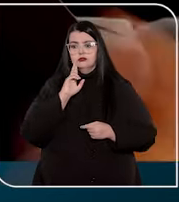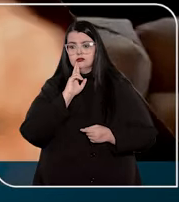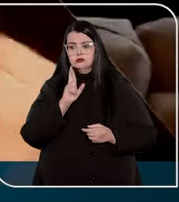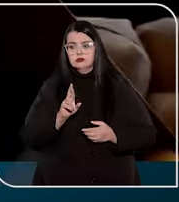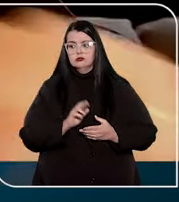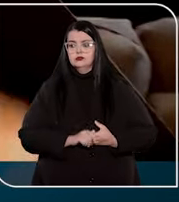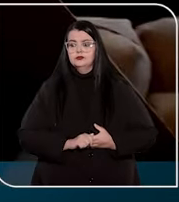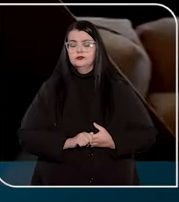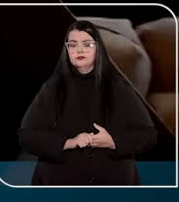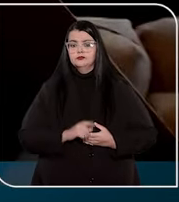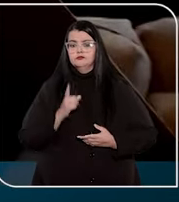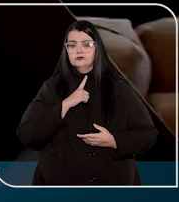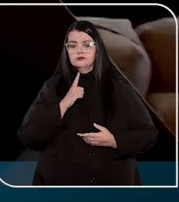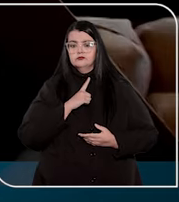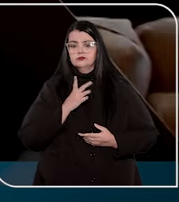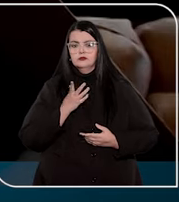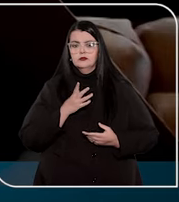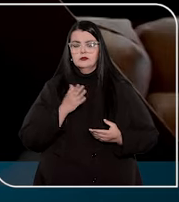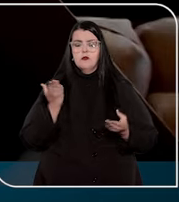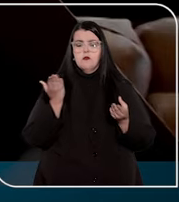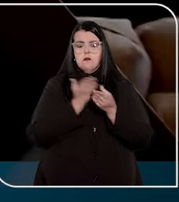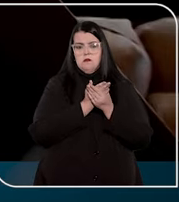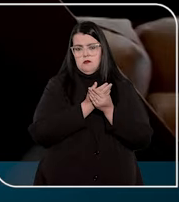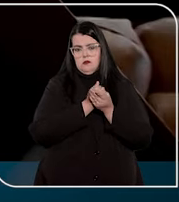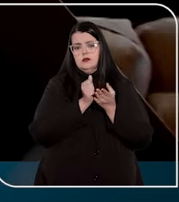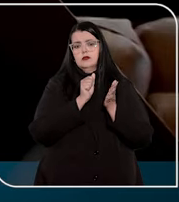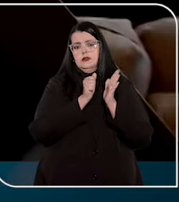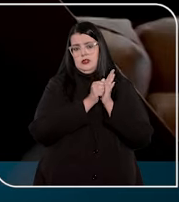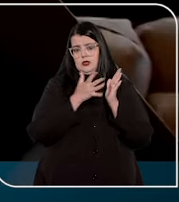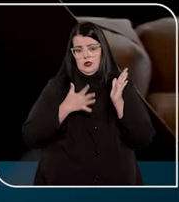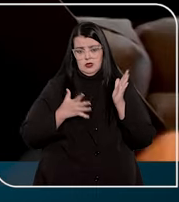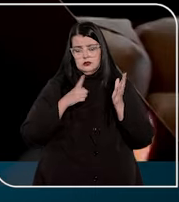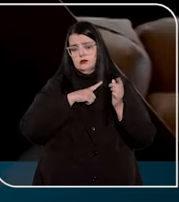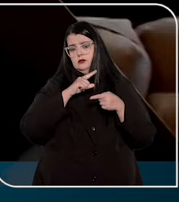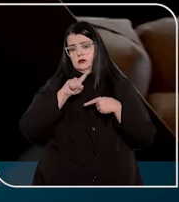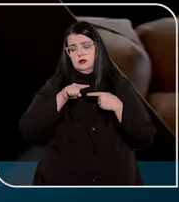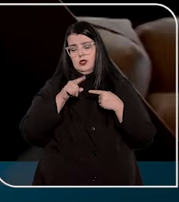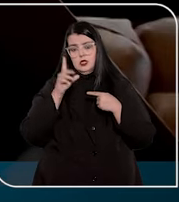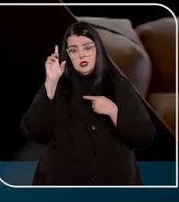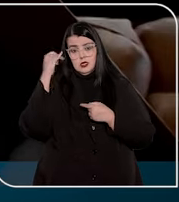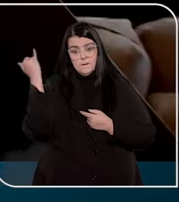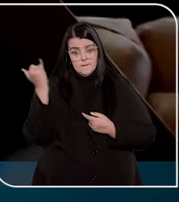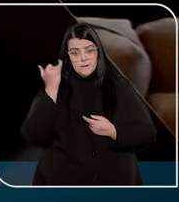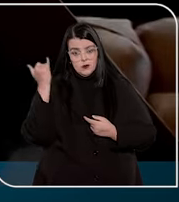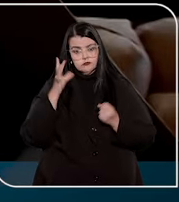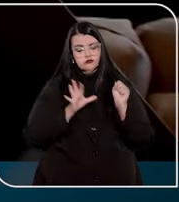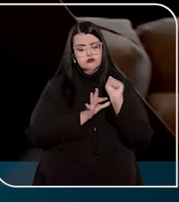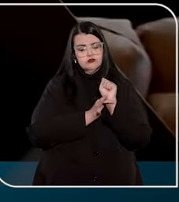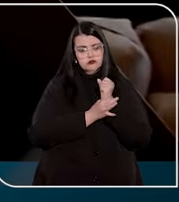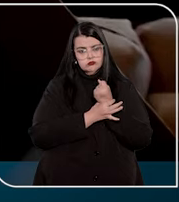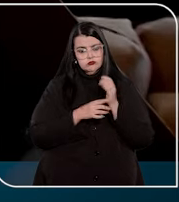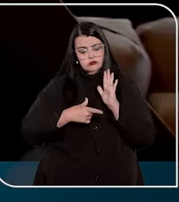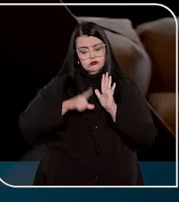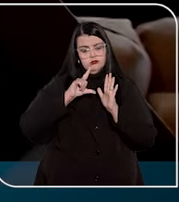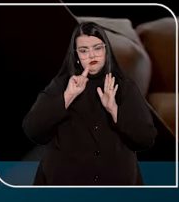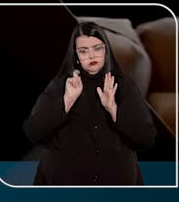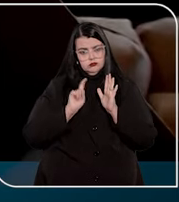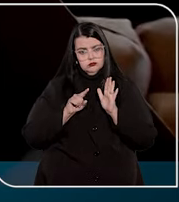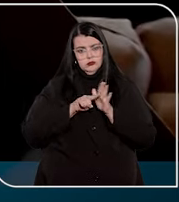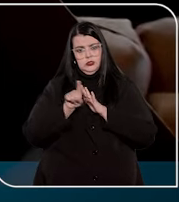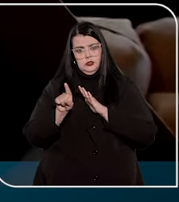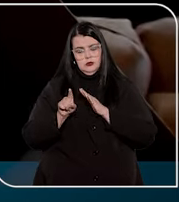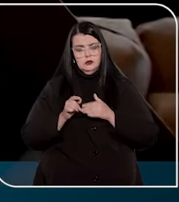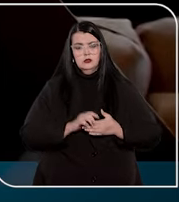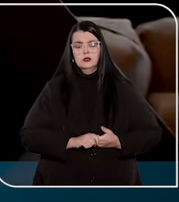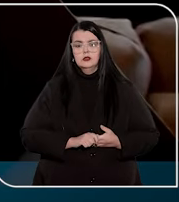tese possível. E os embargos de declaração são um instrumento aí importante para garantir o pré-questionamento. Eu faço só um adendo aqui, que